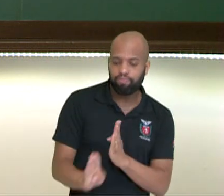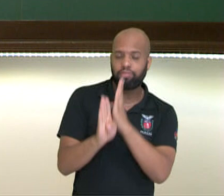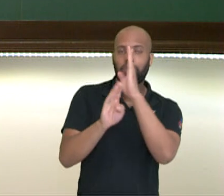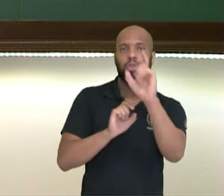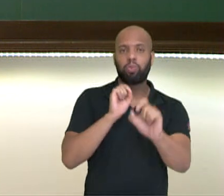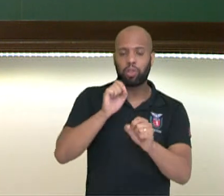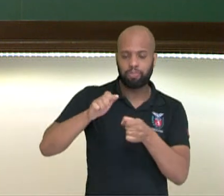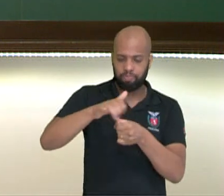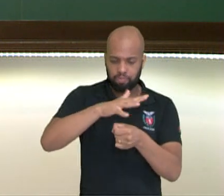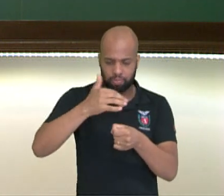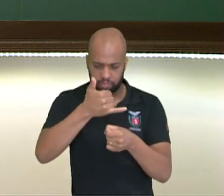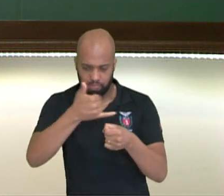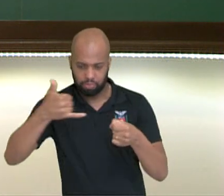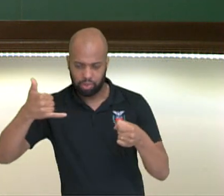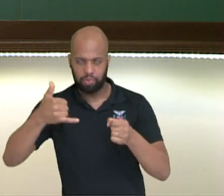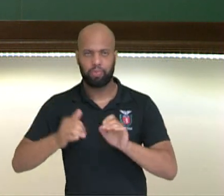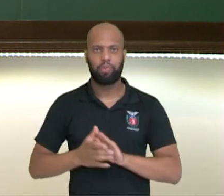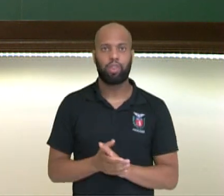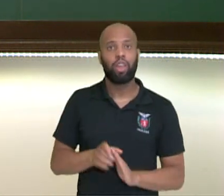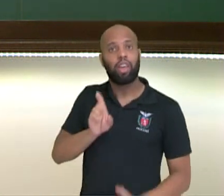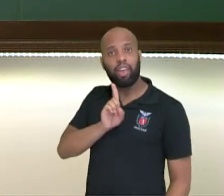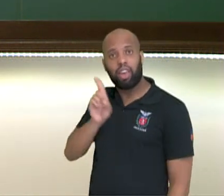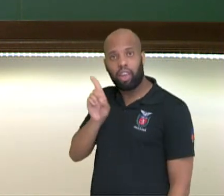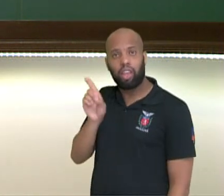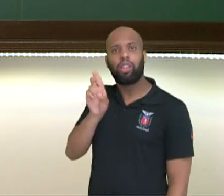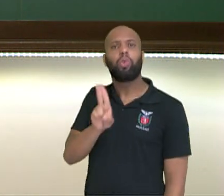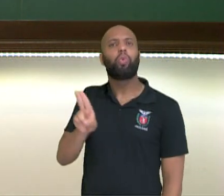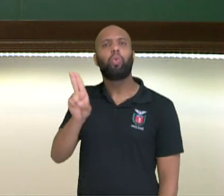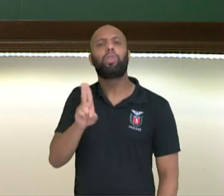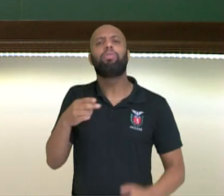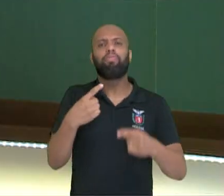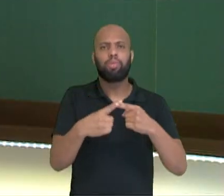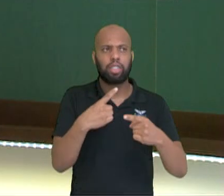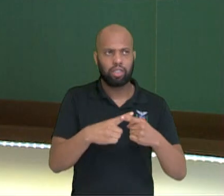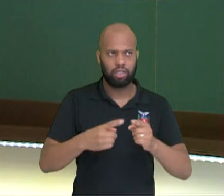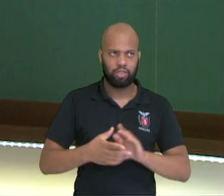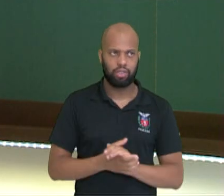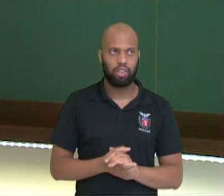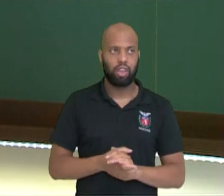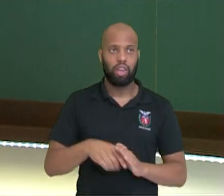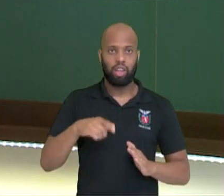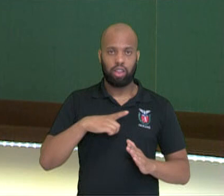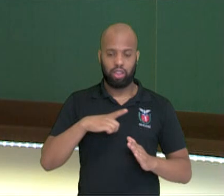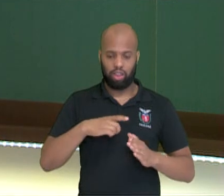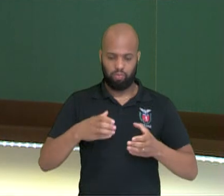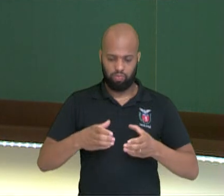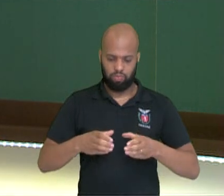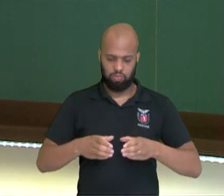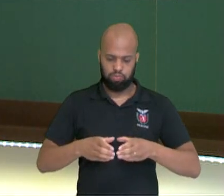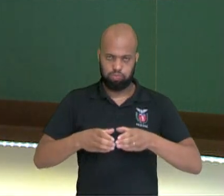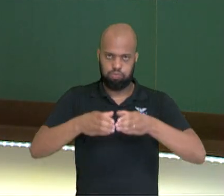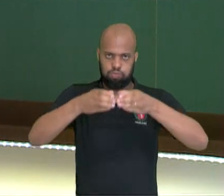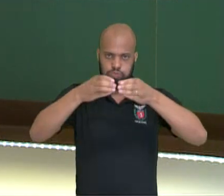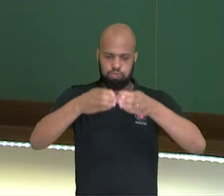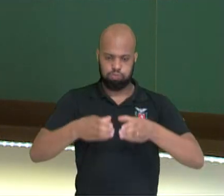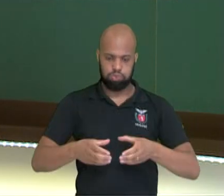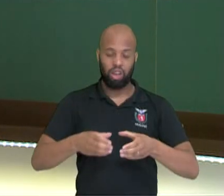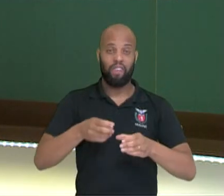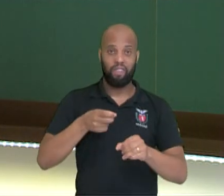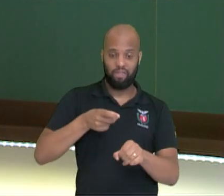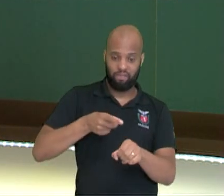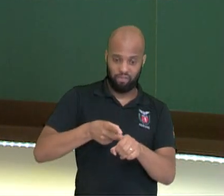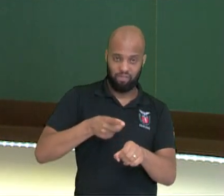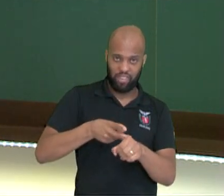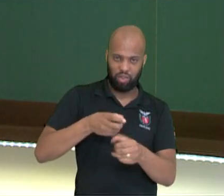evidente. Então, esse aparelho normalmente o que ele é? Ele é uma câmara de vidro. Você tem aqui então